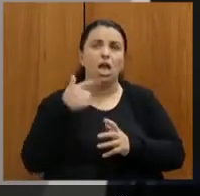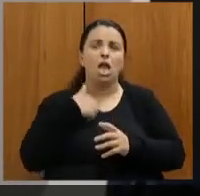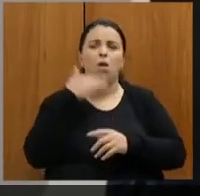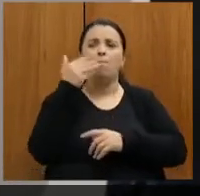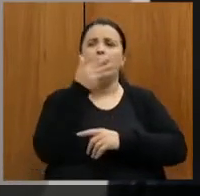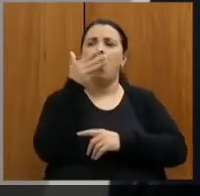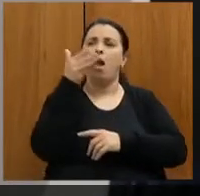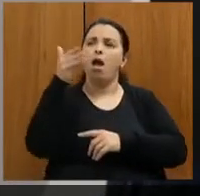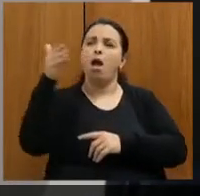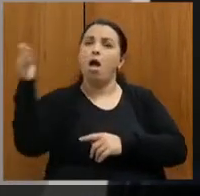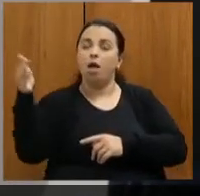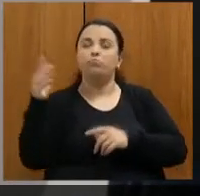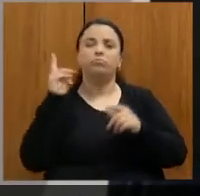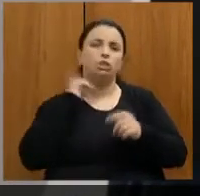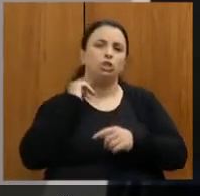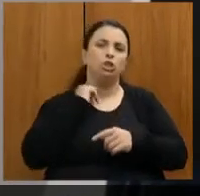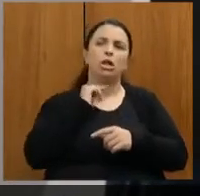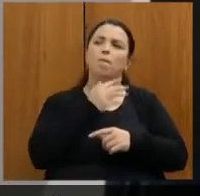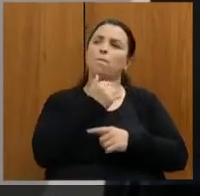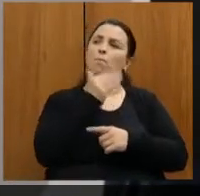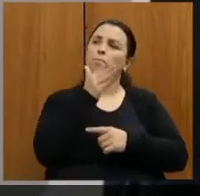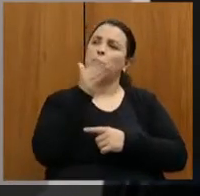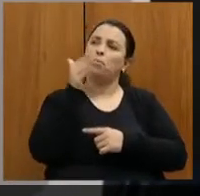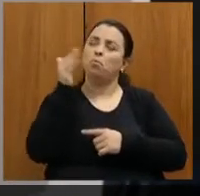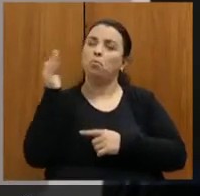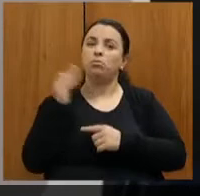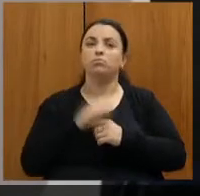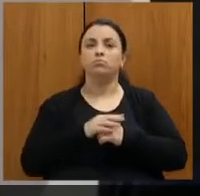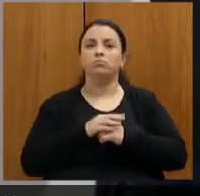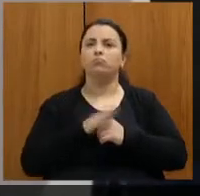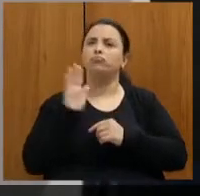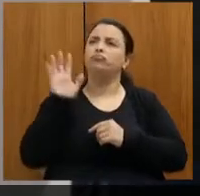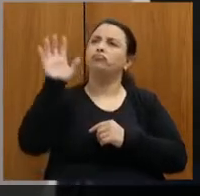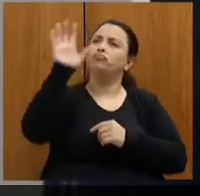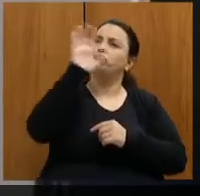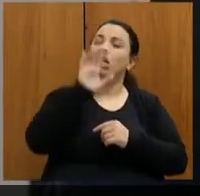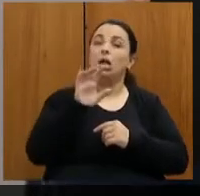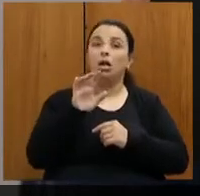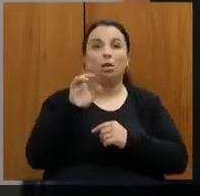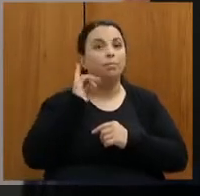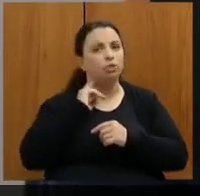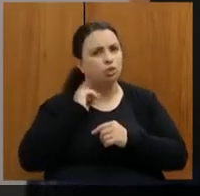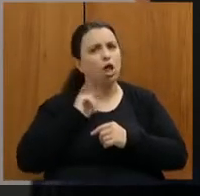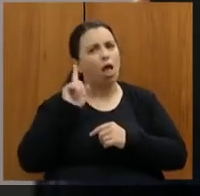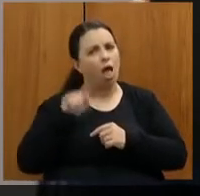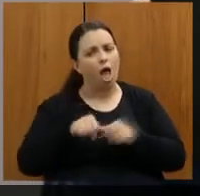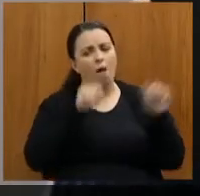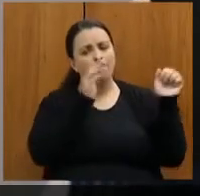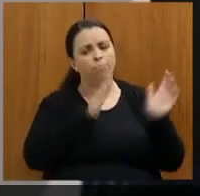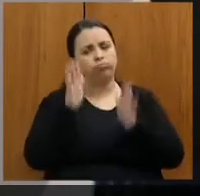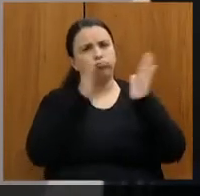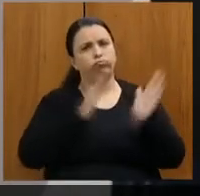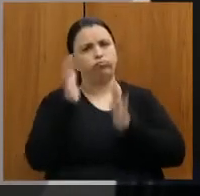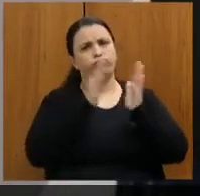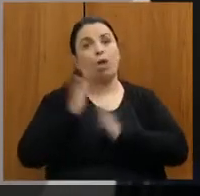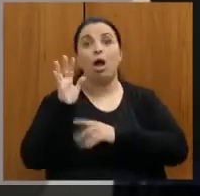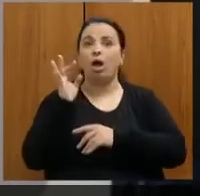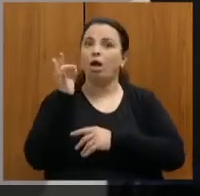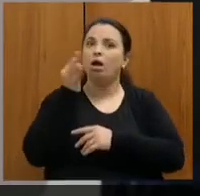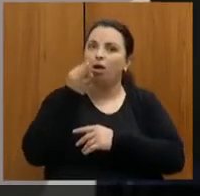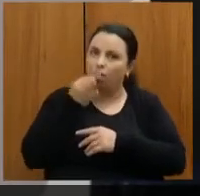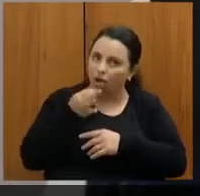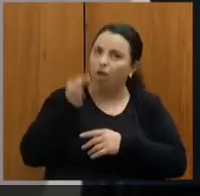minha família do Leste de Minas estado de Minas Gerais é um estado produtor muito a questão de